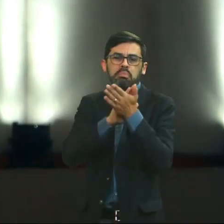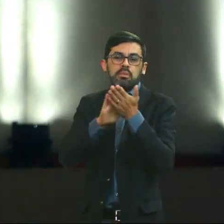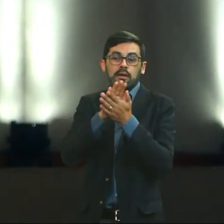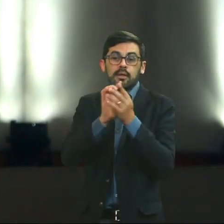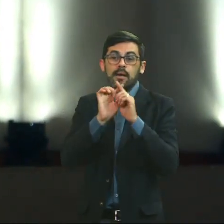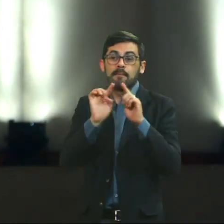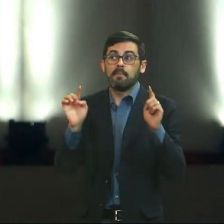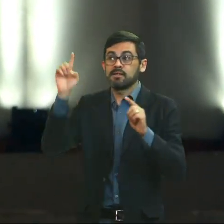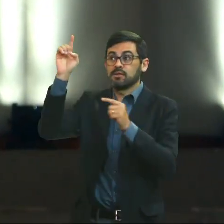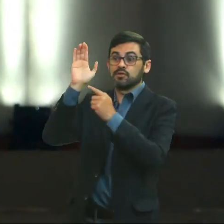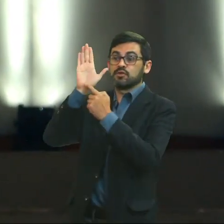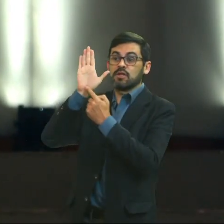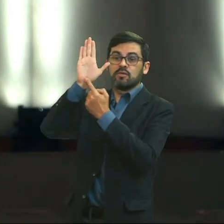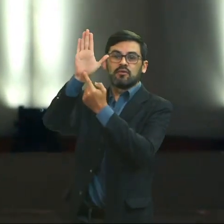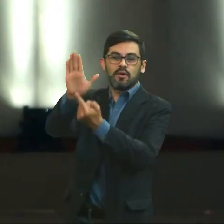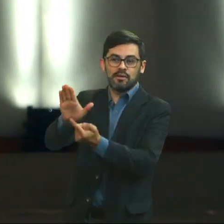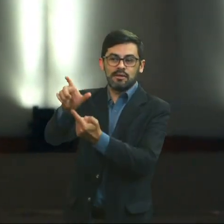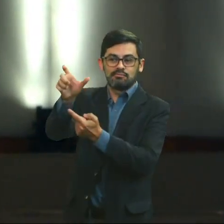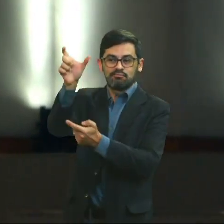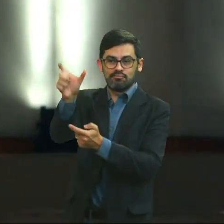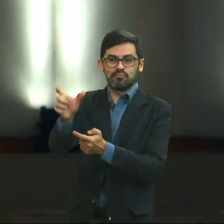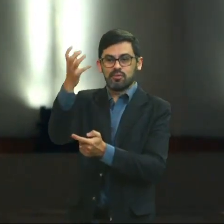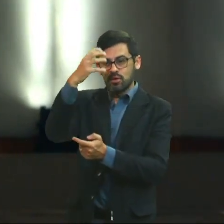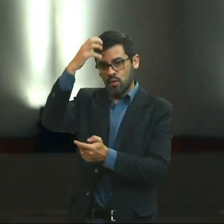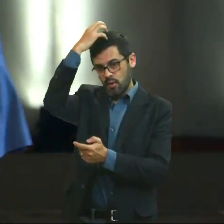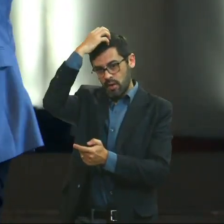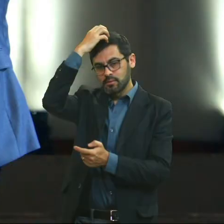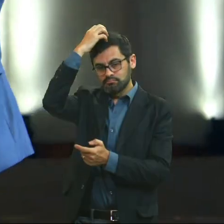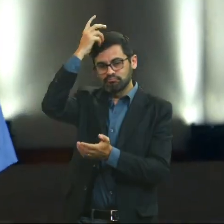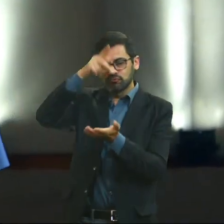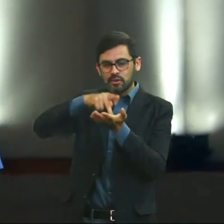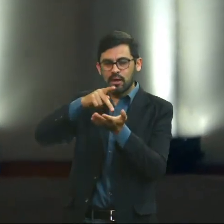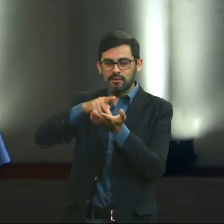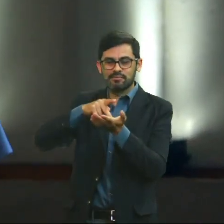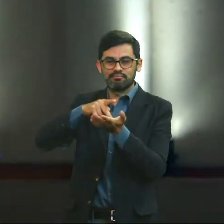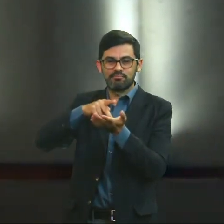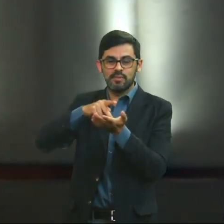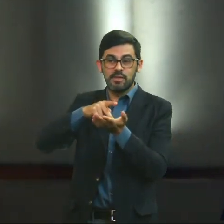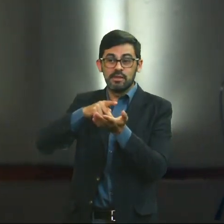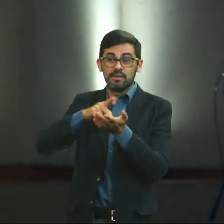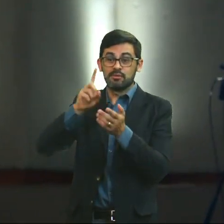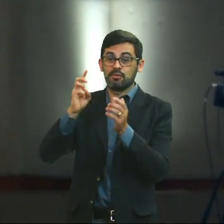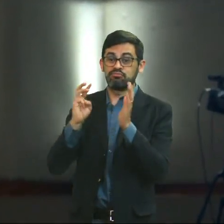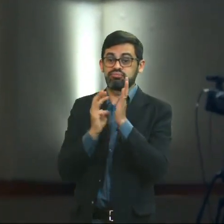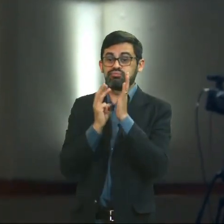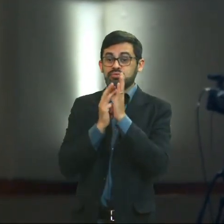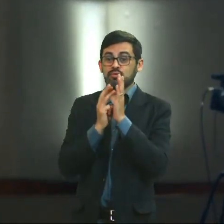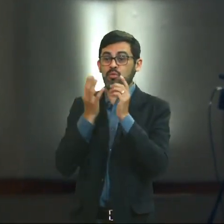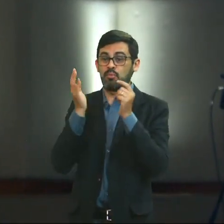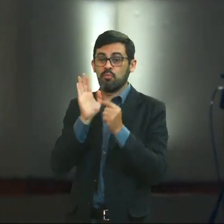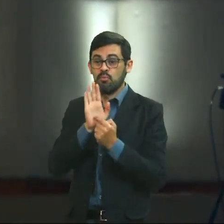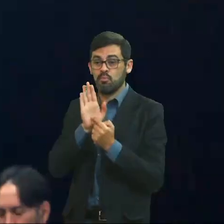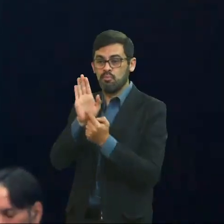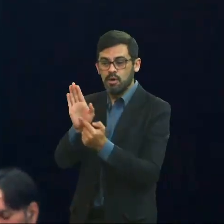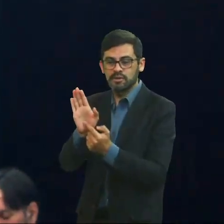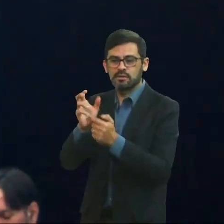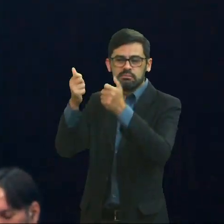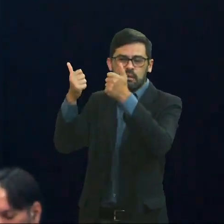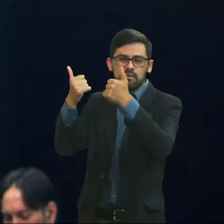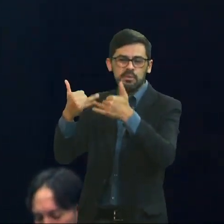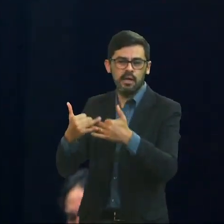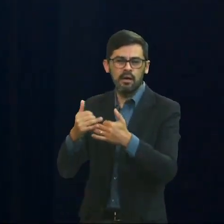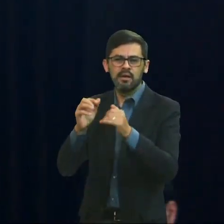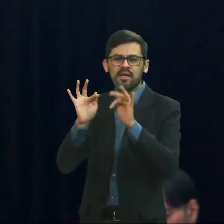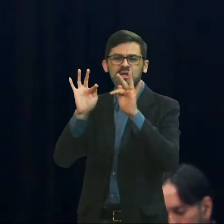e Deus se manifesta a ele. Ele era digno de confiança. Então Deus abre a porta da revelação para Daniel. Você vai ver